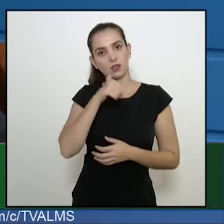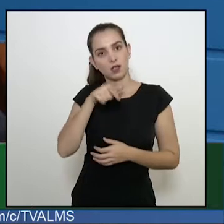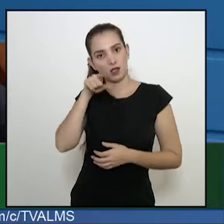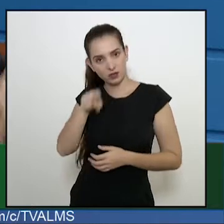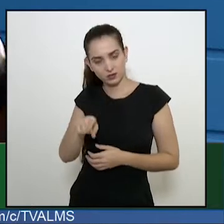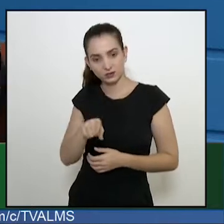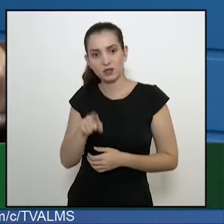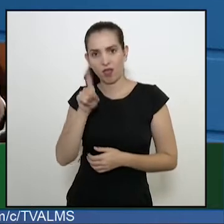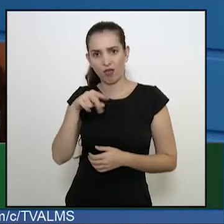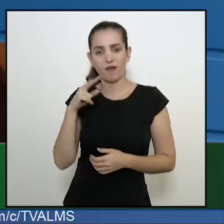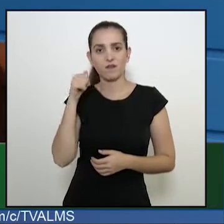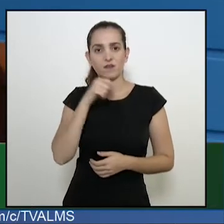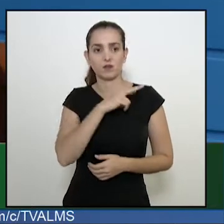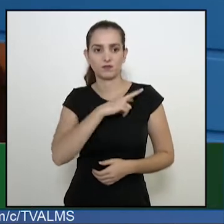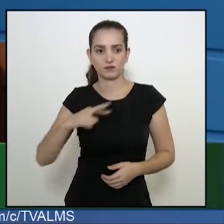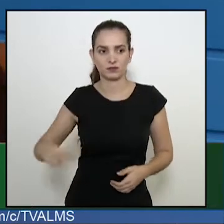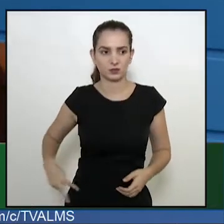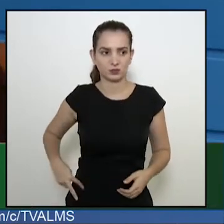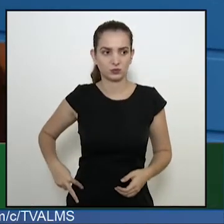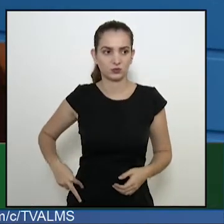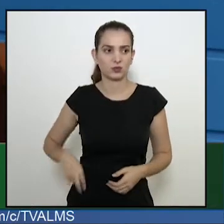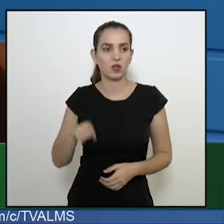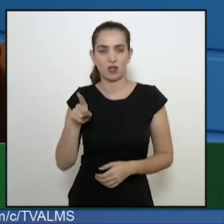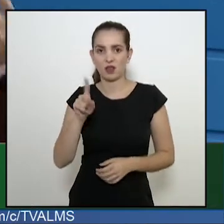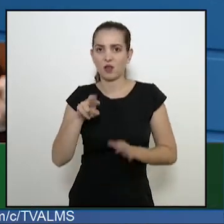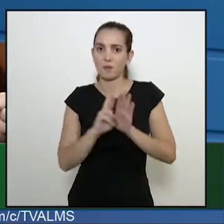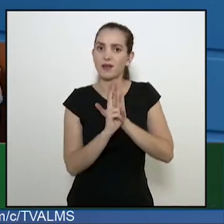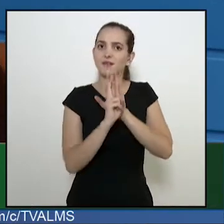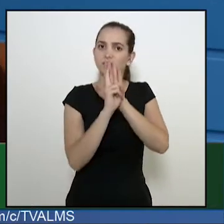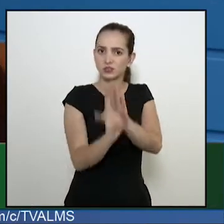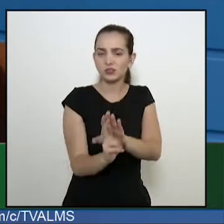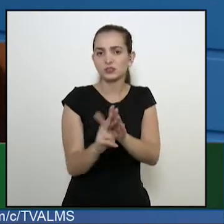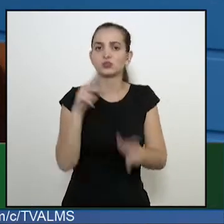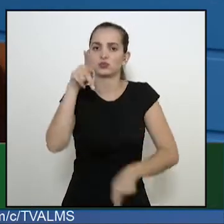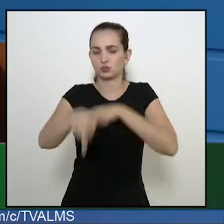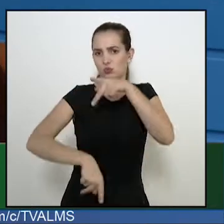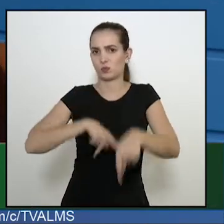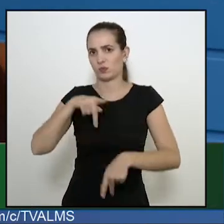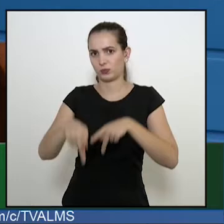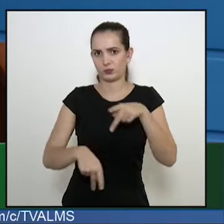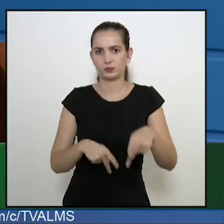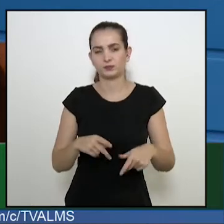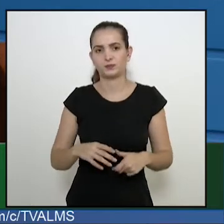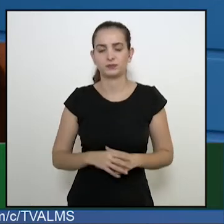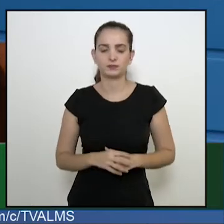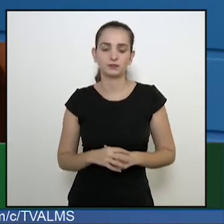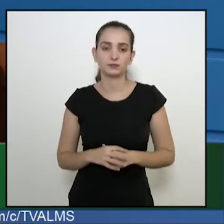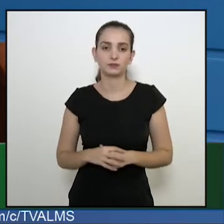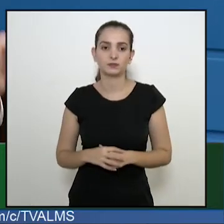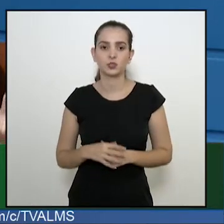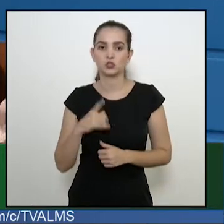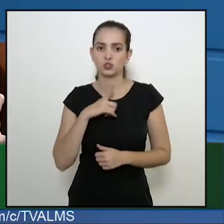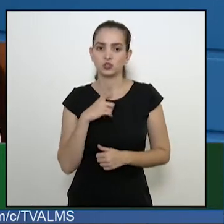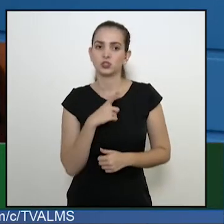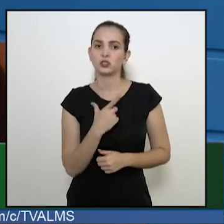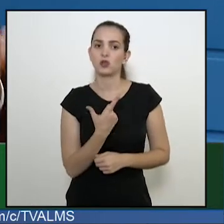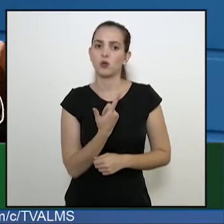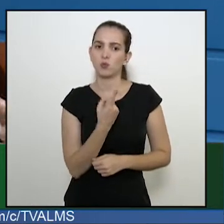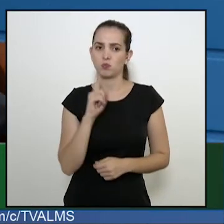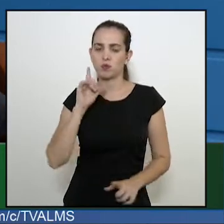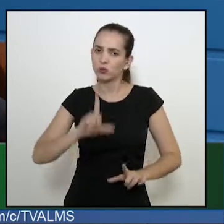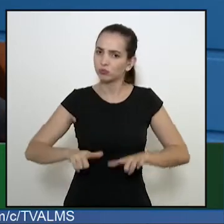era uma vereadora, ou seja, uma representante da população, tinha uma causa,